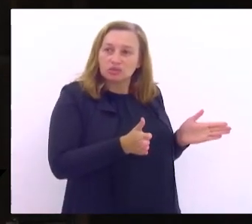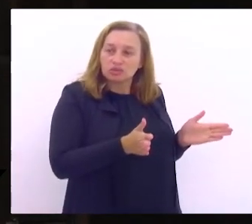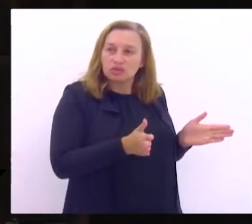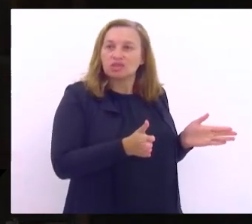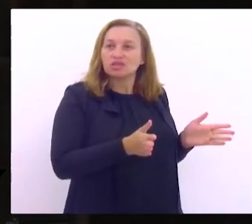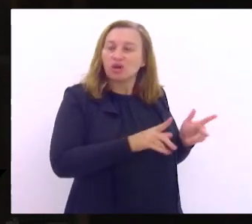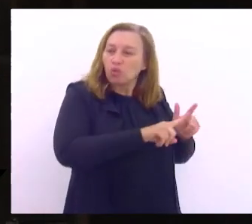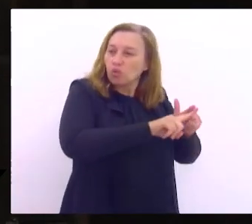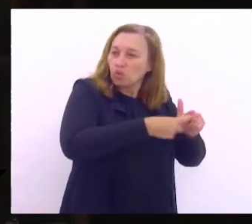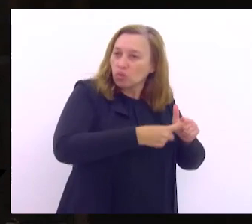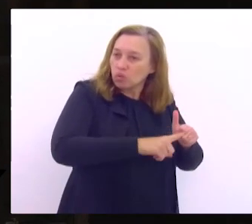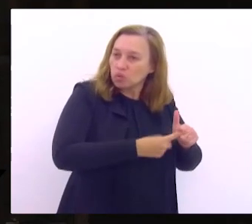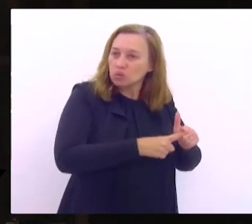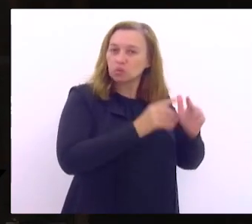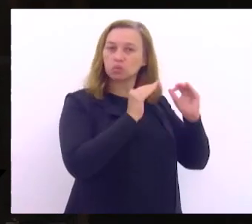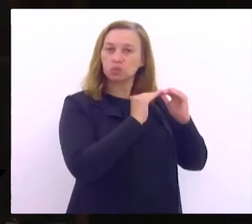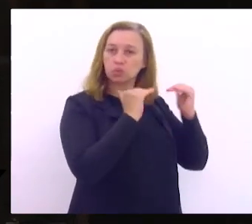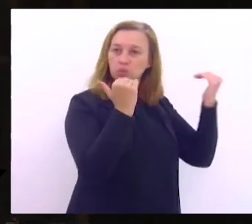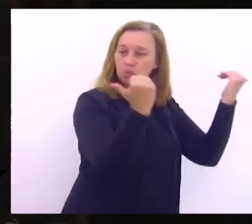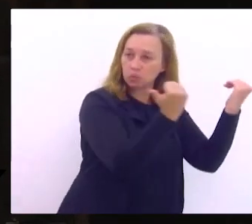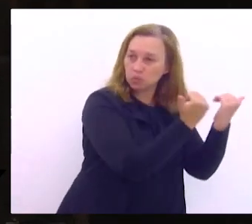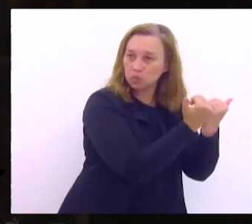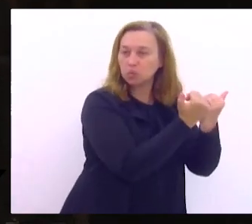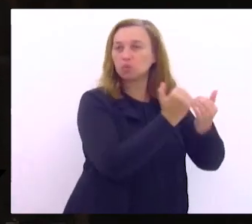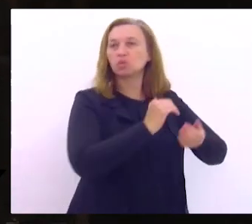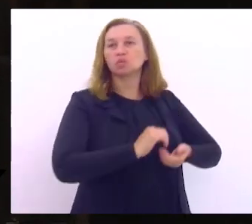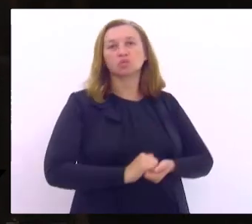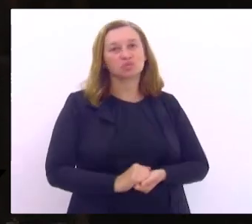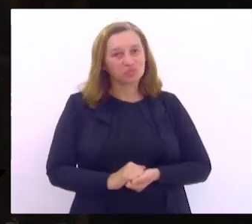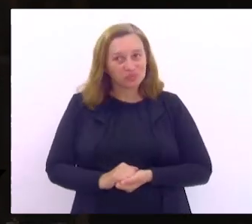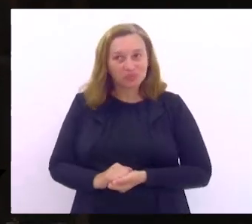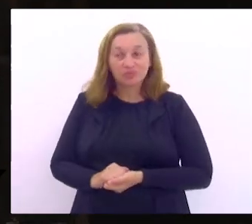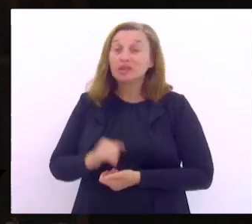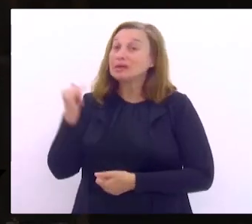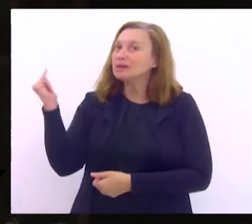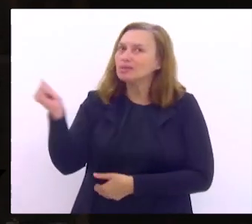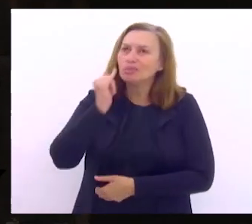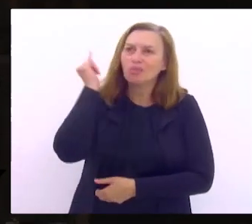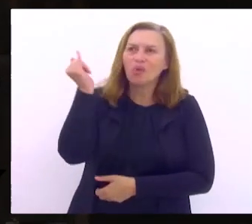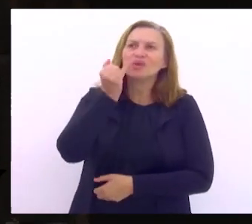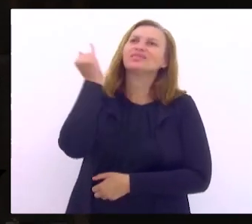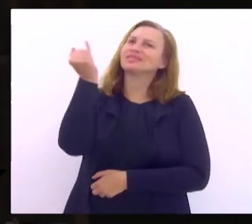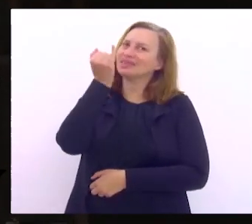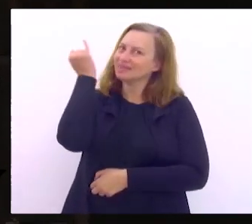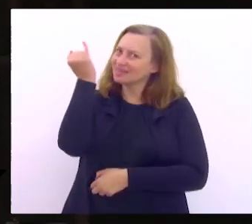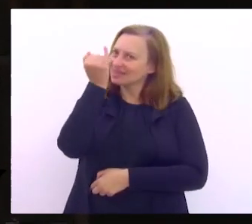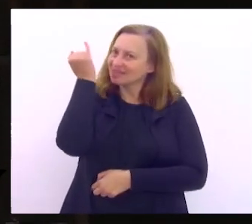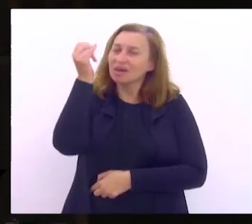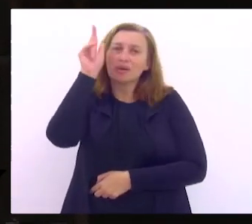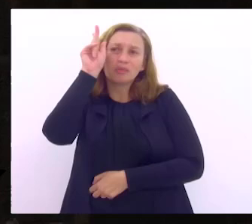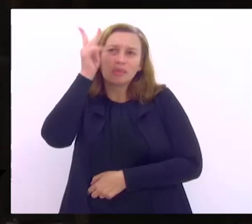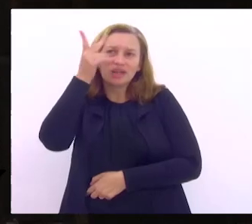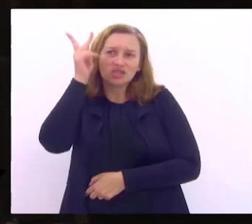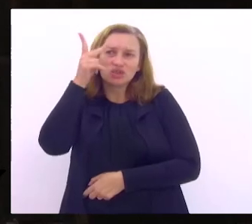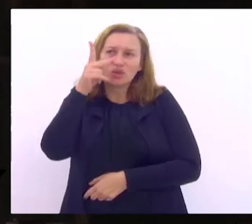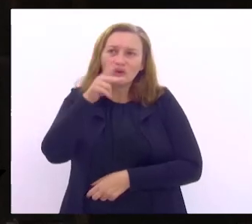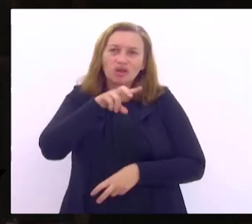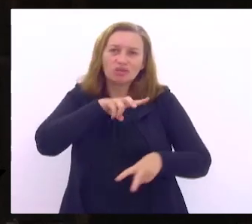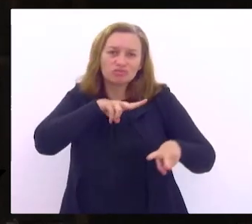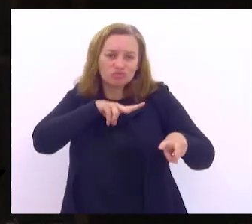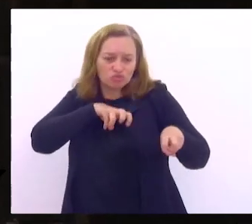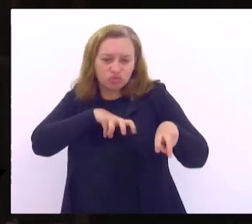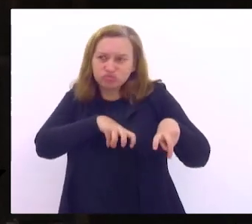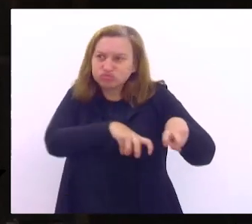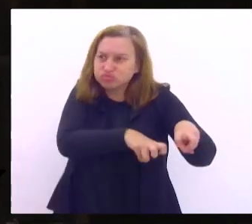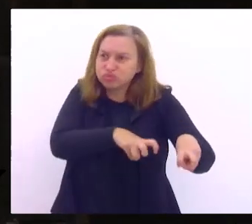enfim, a reconstituição de um estádio tão importante para a história do esporte no